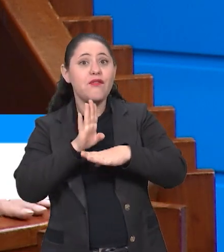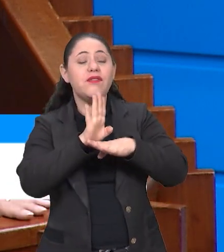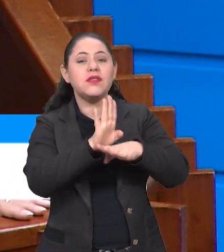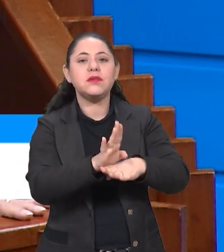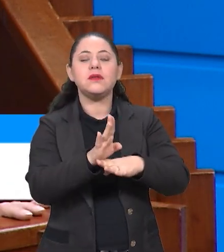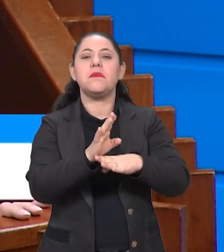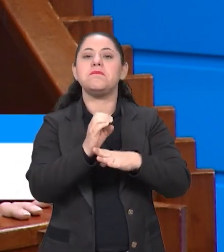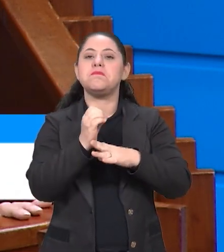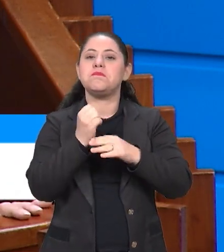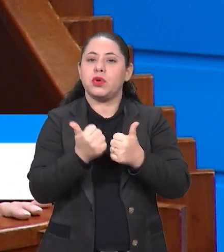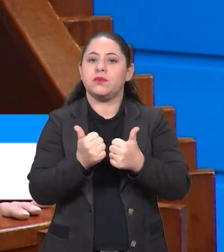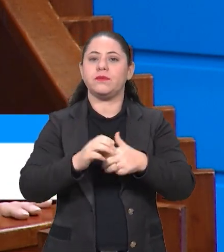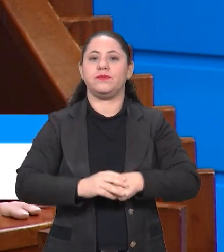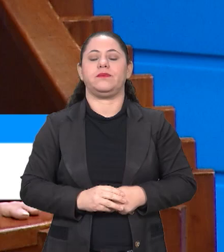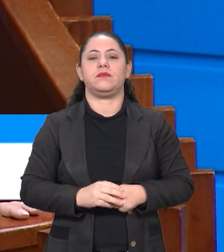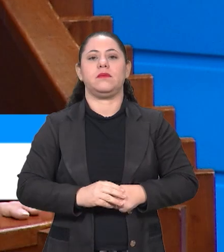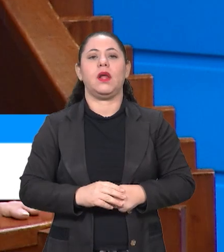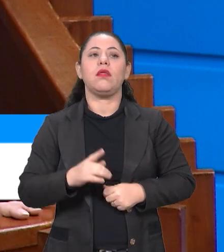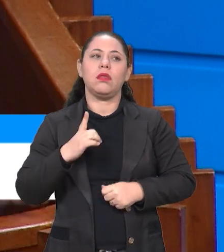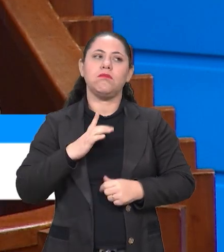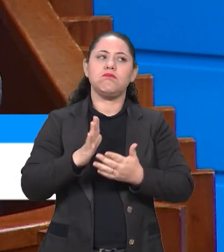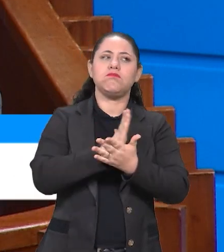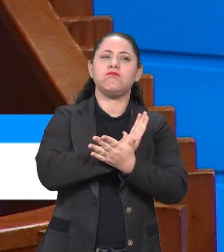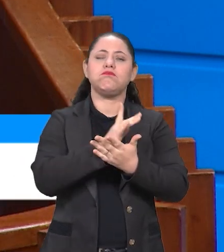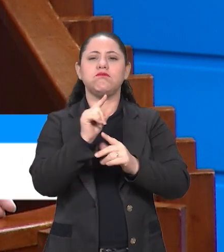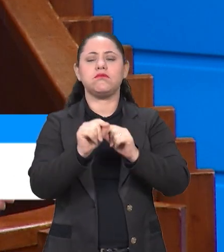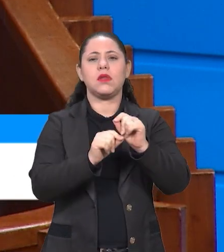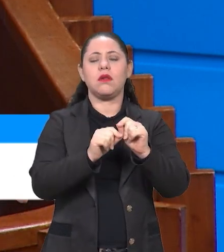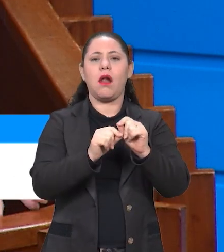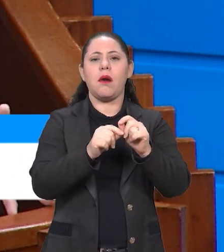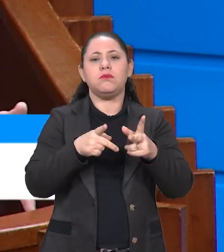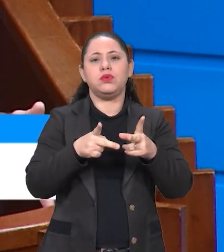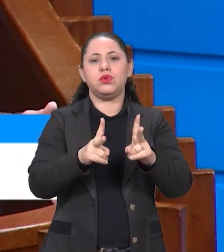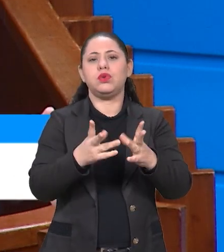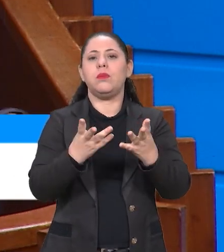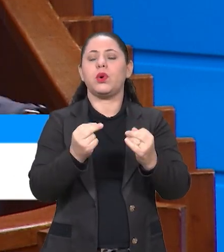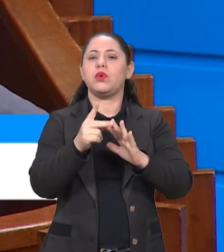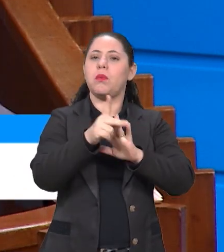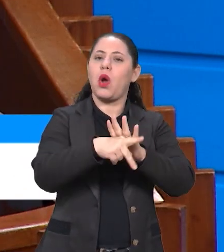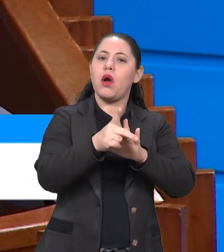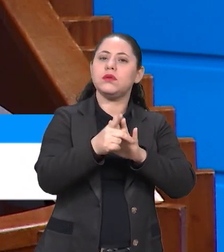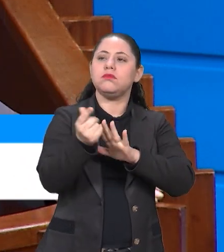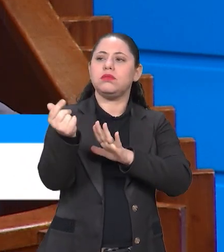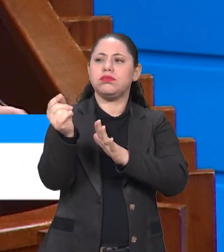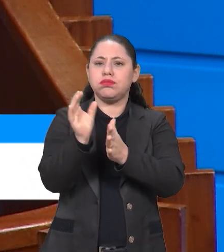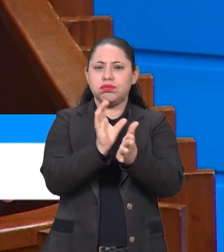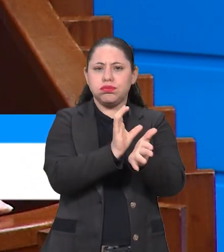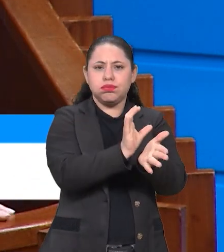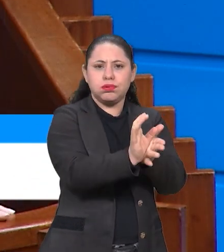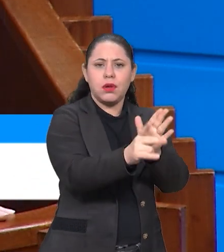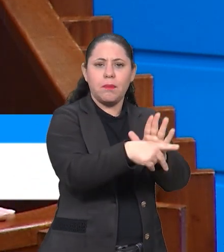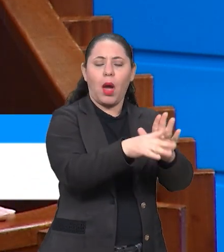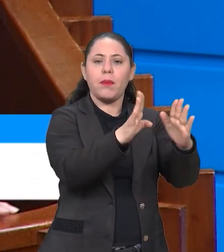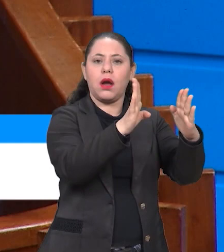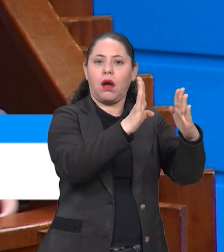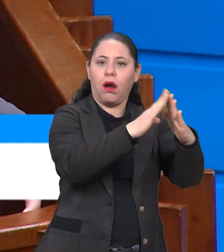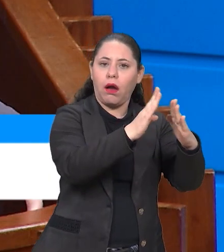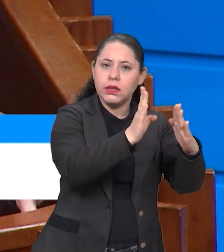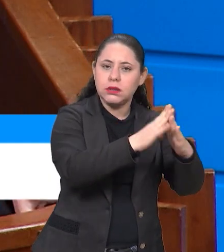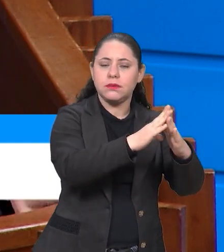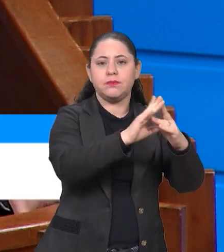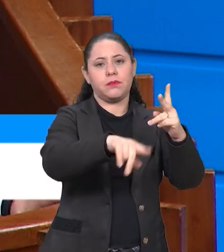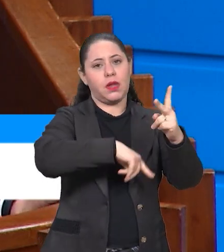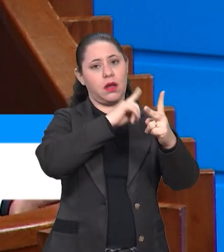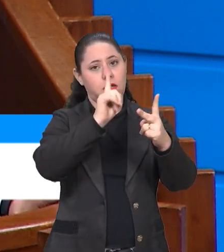Então, nós temos uma previsão de continuidade de muitos programas, de investimento muito forte na área